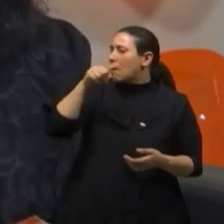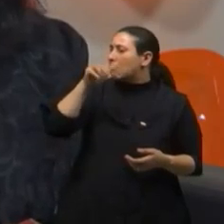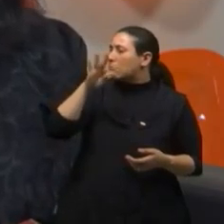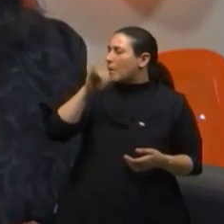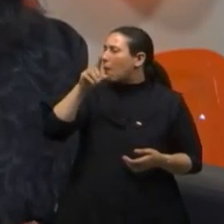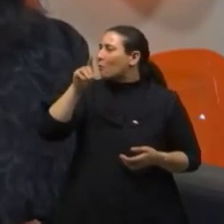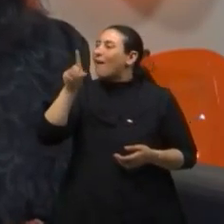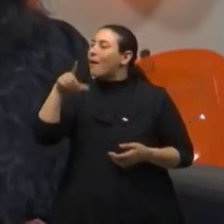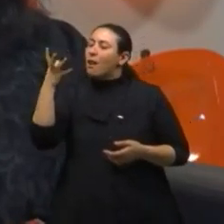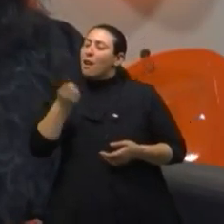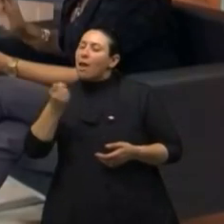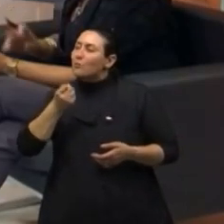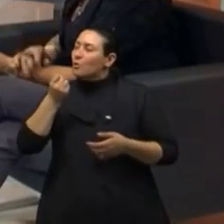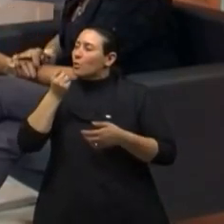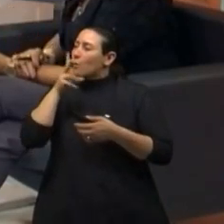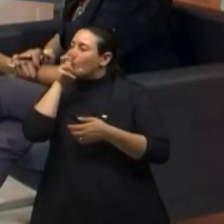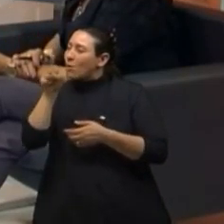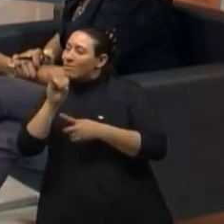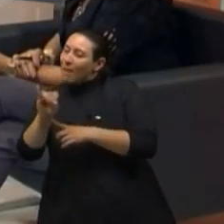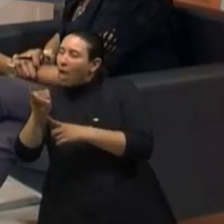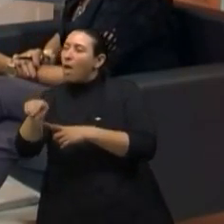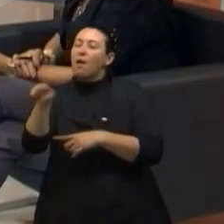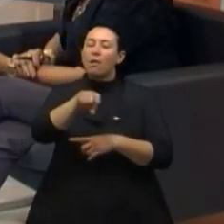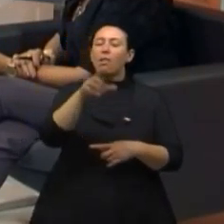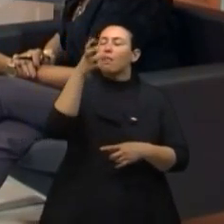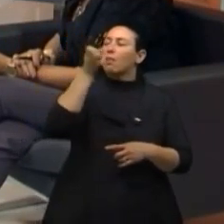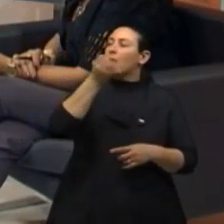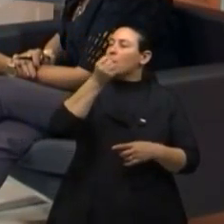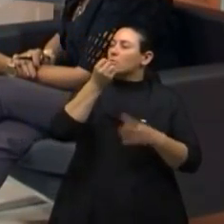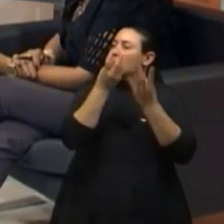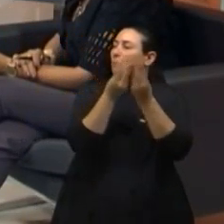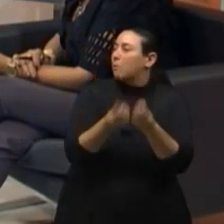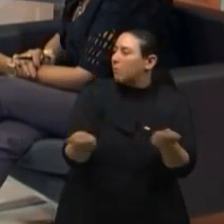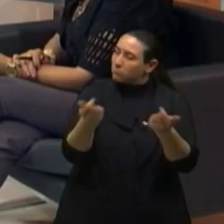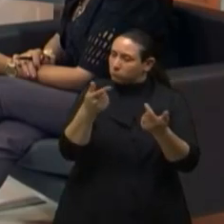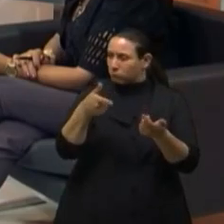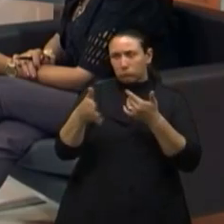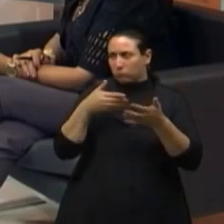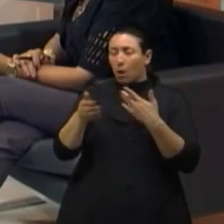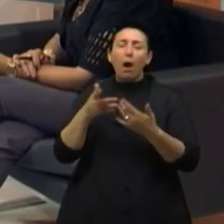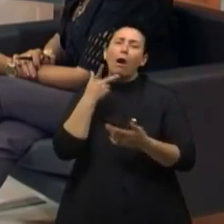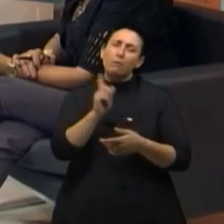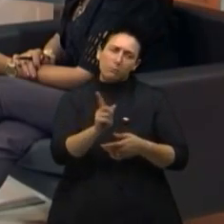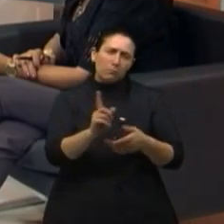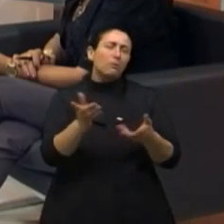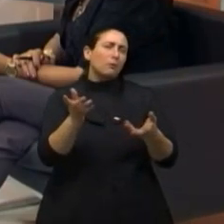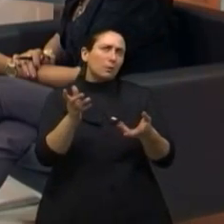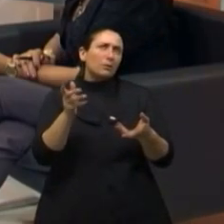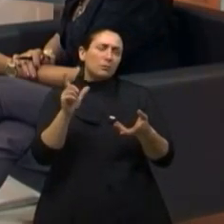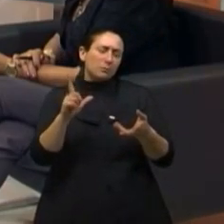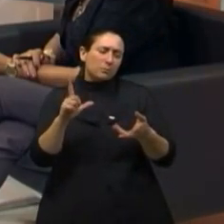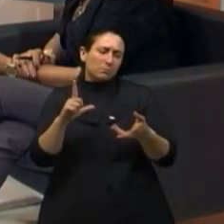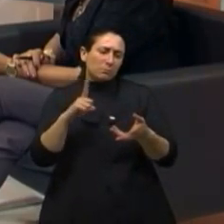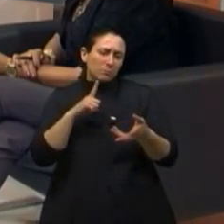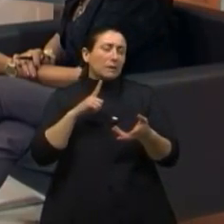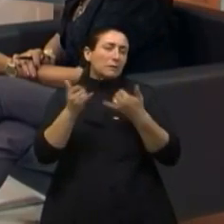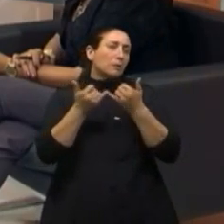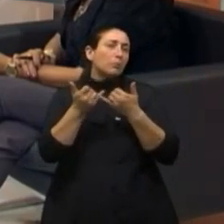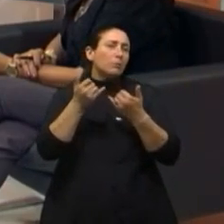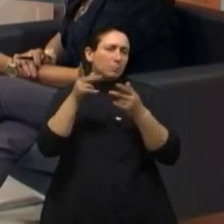importa não importa e muitas pessoas não vão poder tomar o leite e com